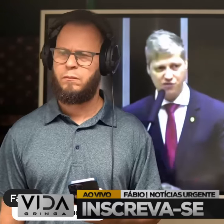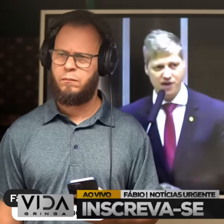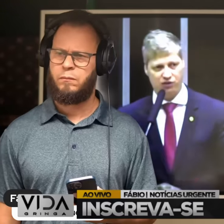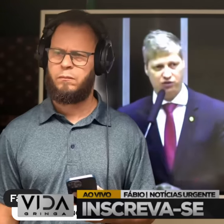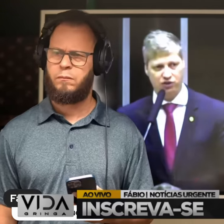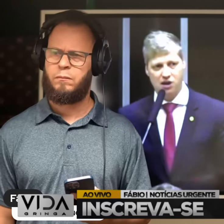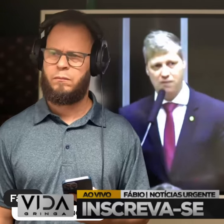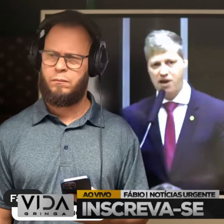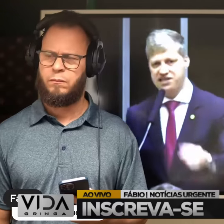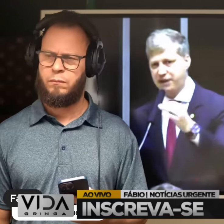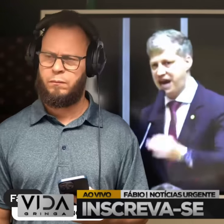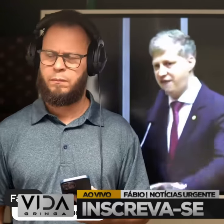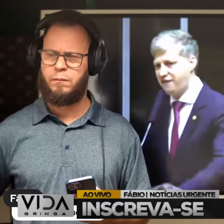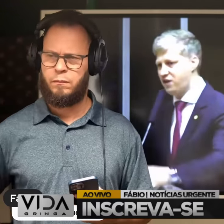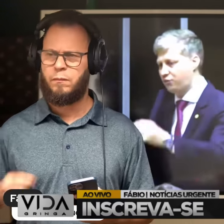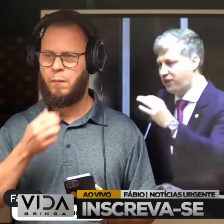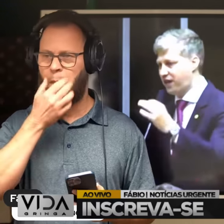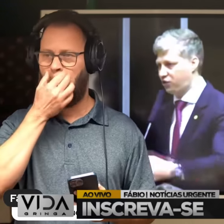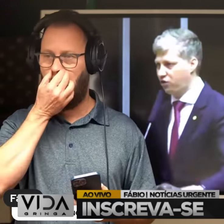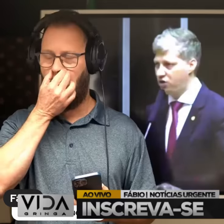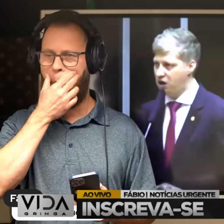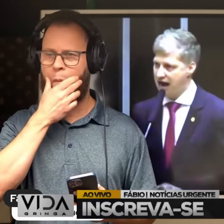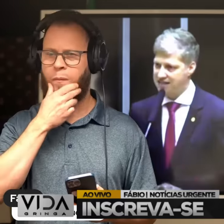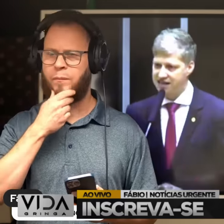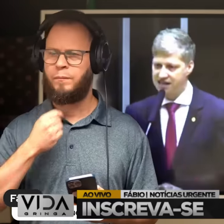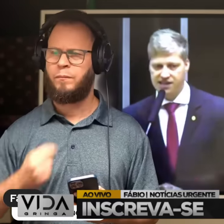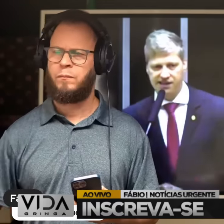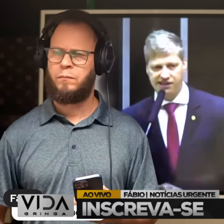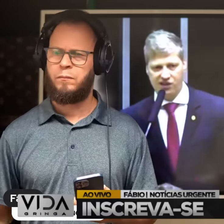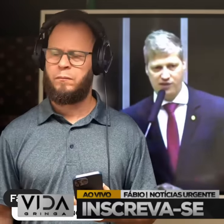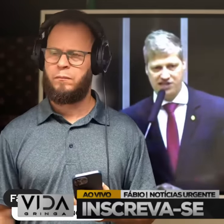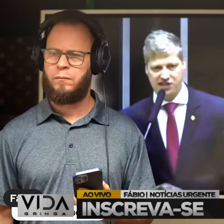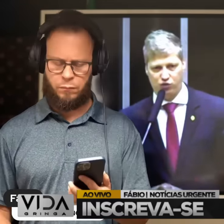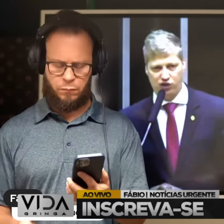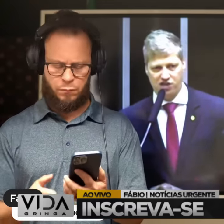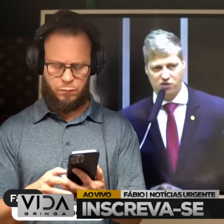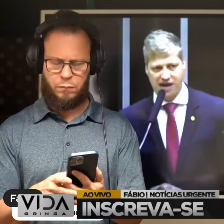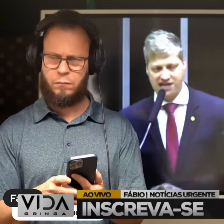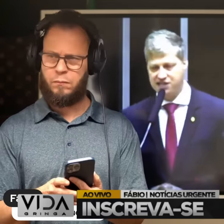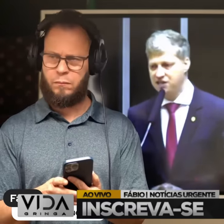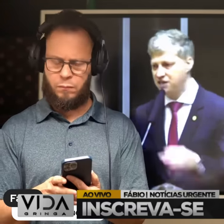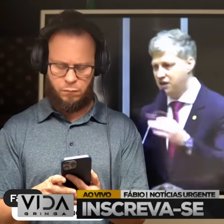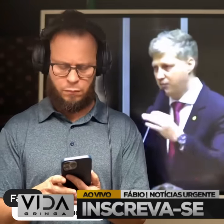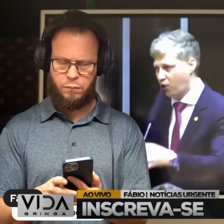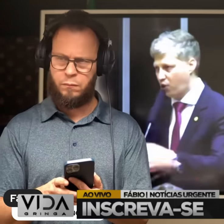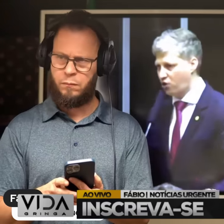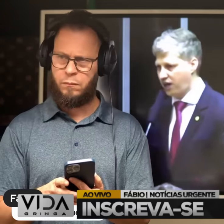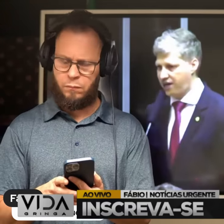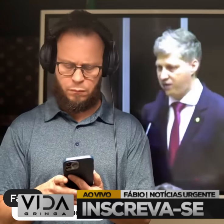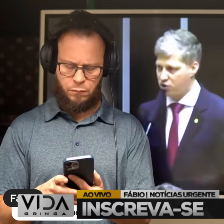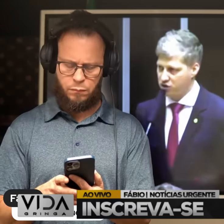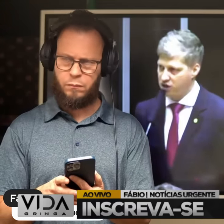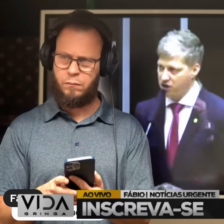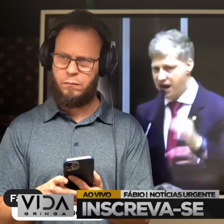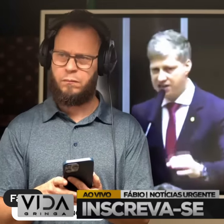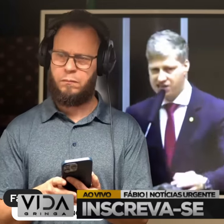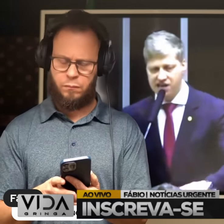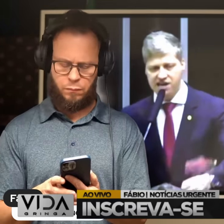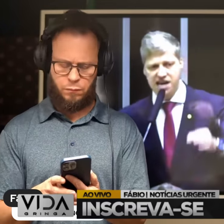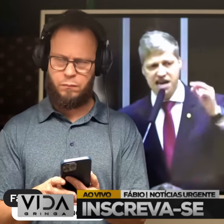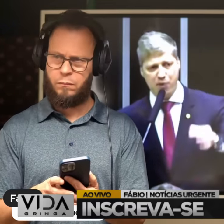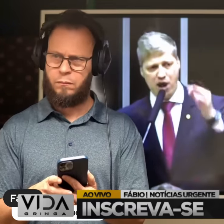neste momento, pois em breve, obtendo as 171 assinaturas ou mais, protocolaremos